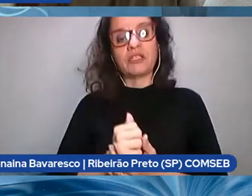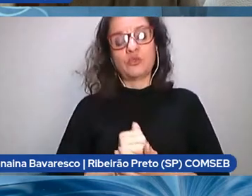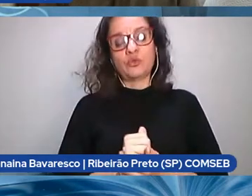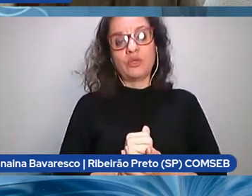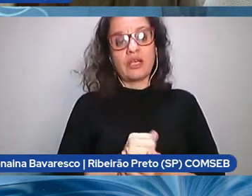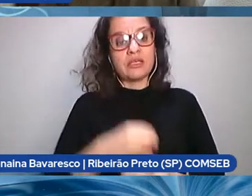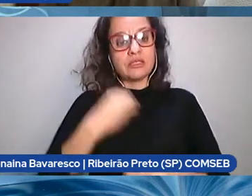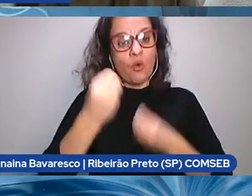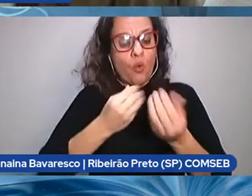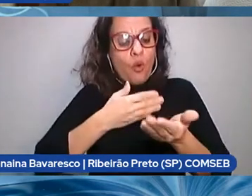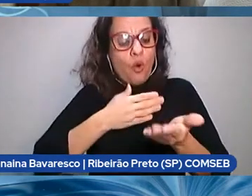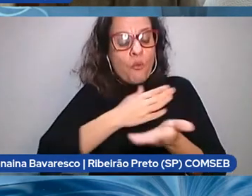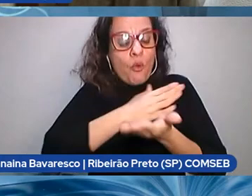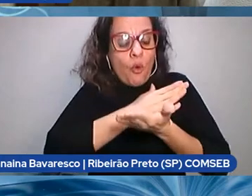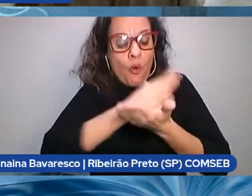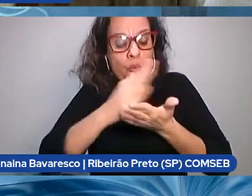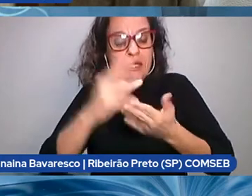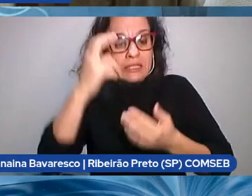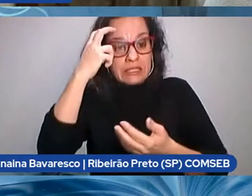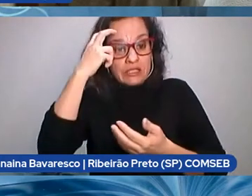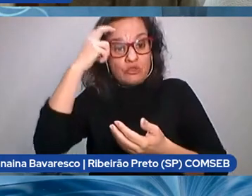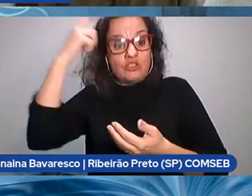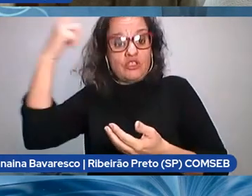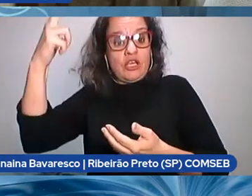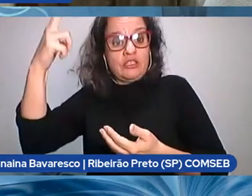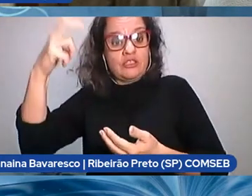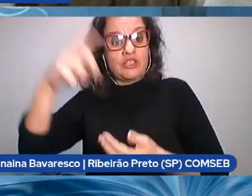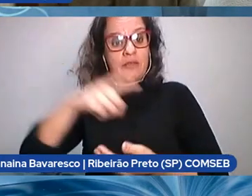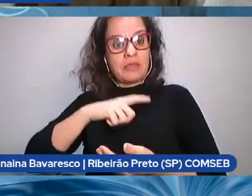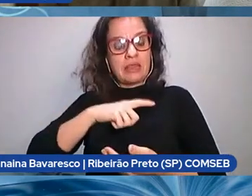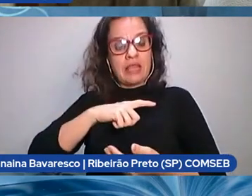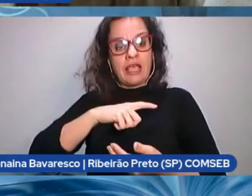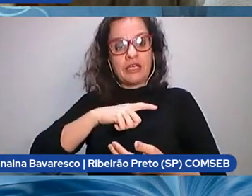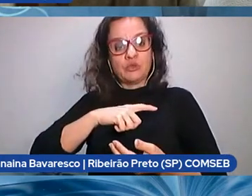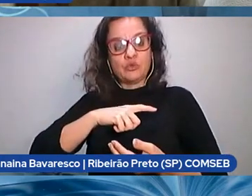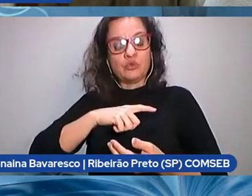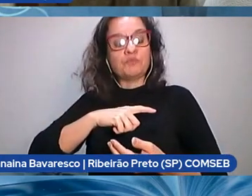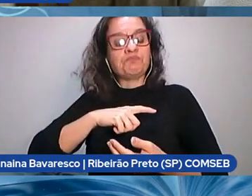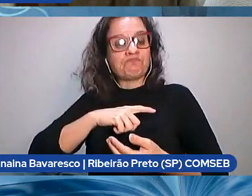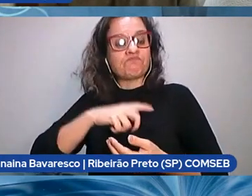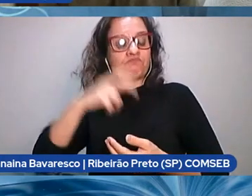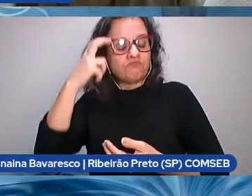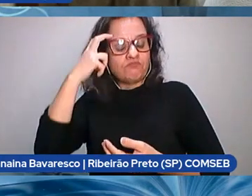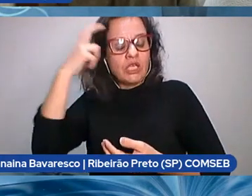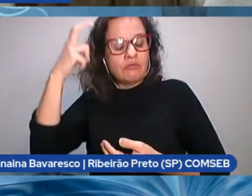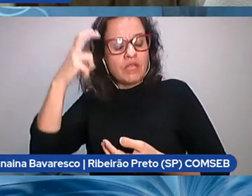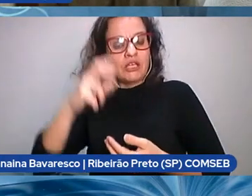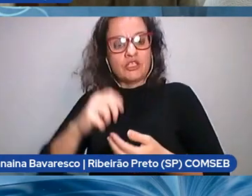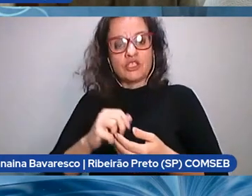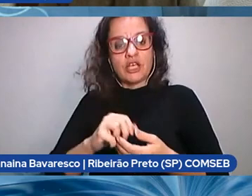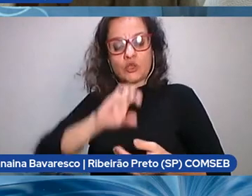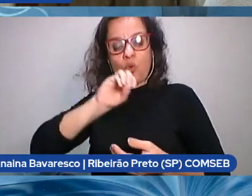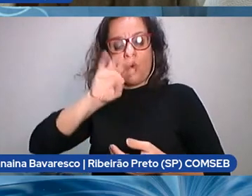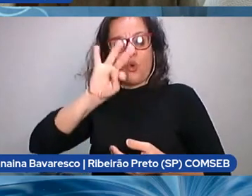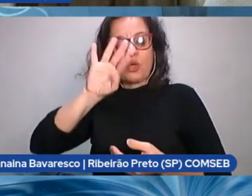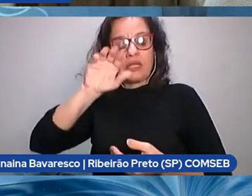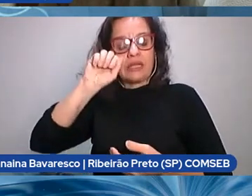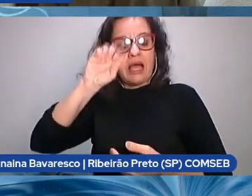como princípio inteligente, adquirindo esses automatismos que o Otacílio se